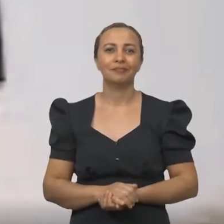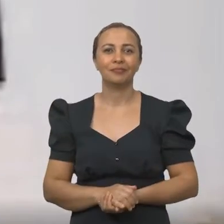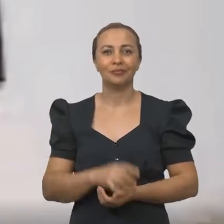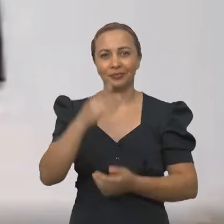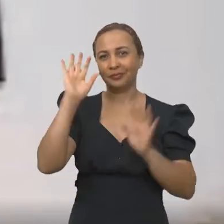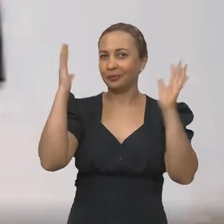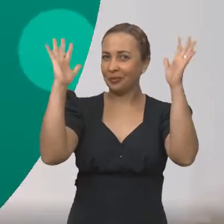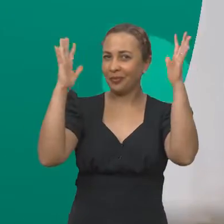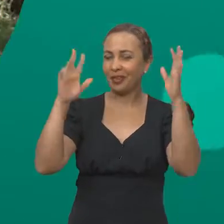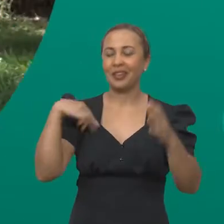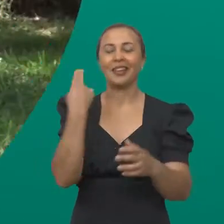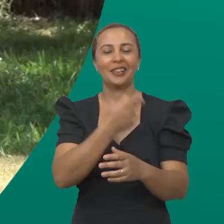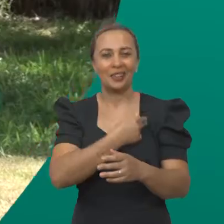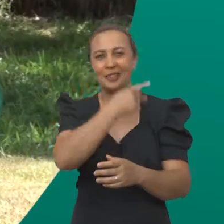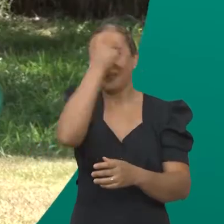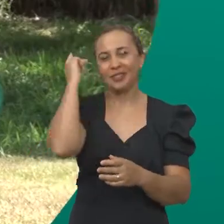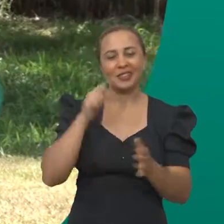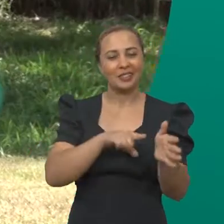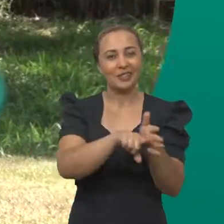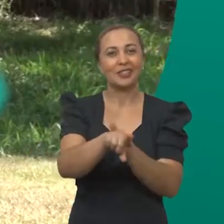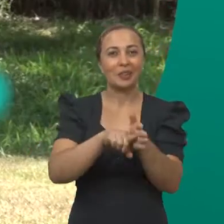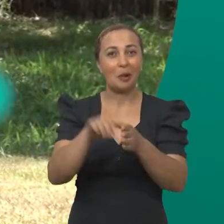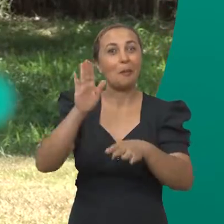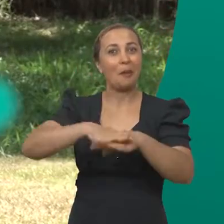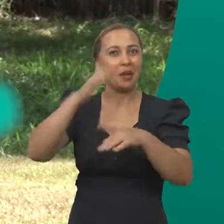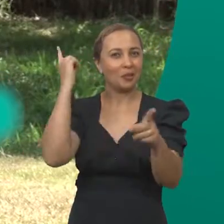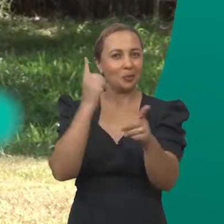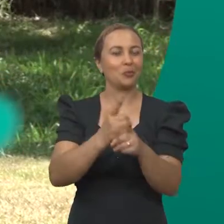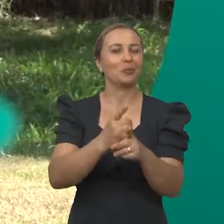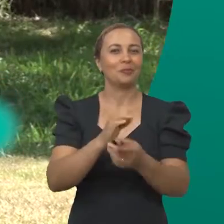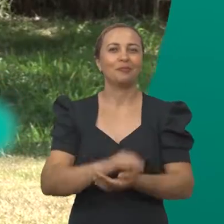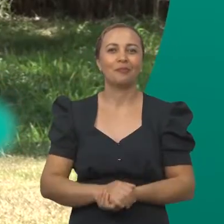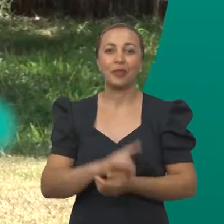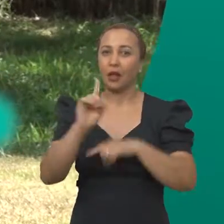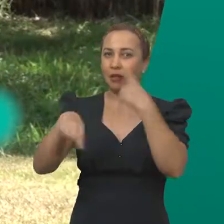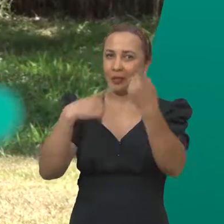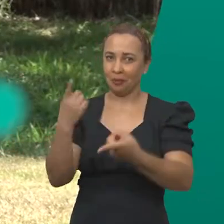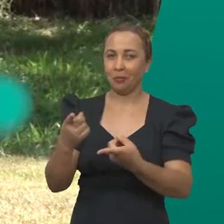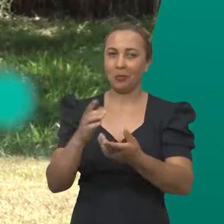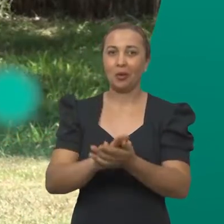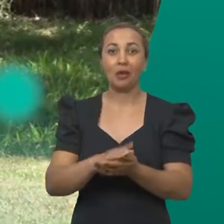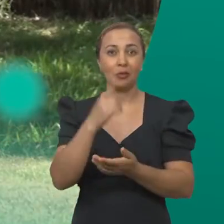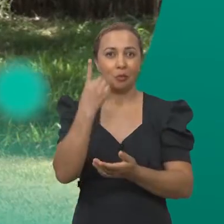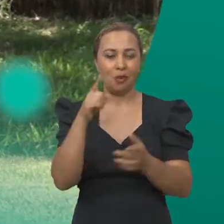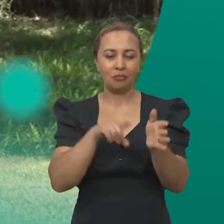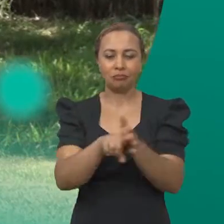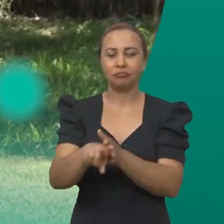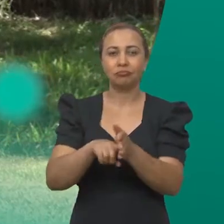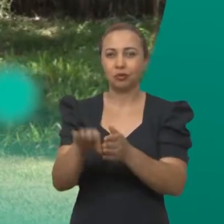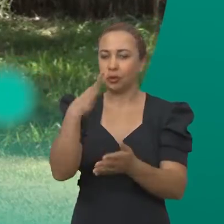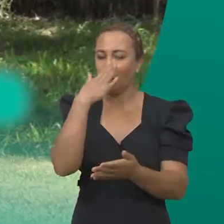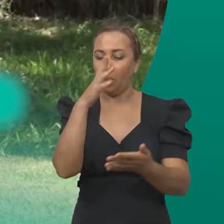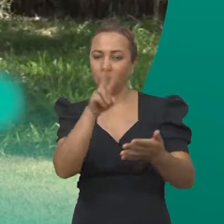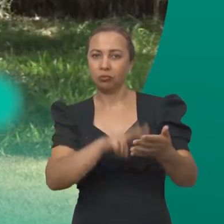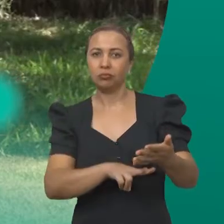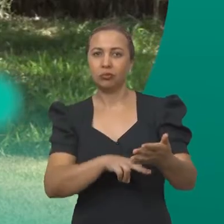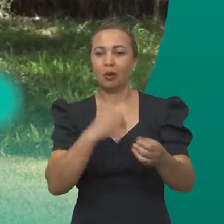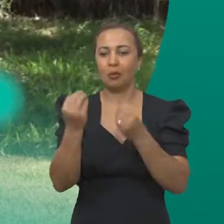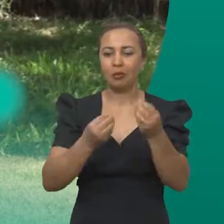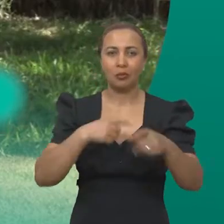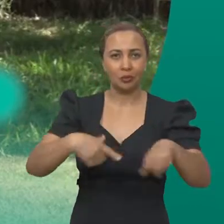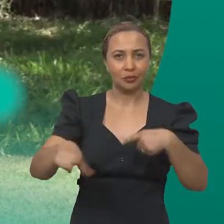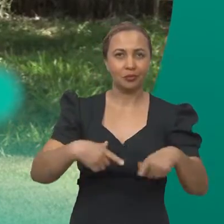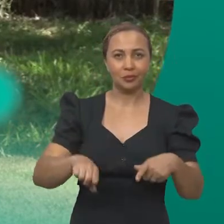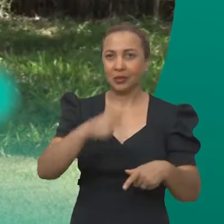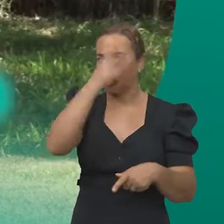naturezas, né? E parabéns aí aos nossos pesquisadores por mais essa descoberta. Bom, e daqui a pouco, uma pesquisa analisa